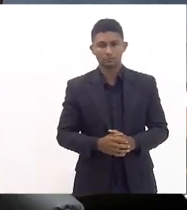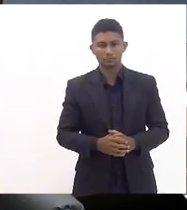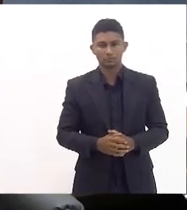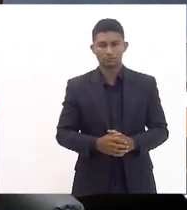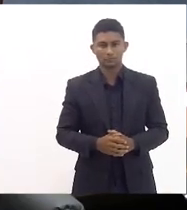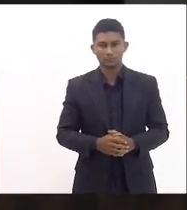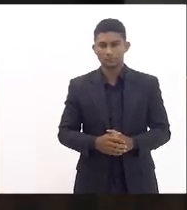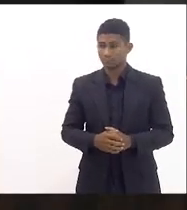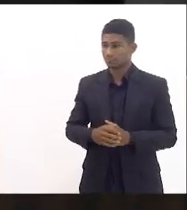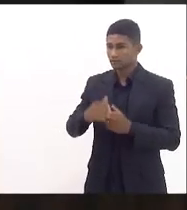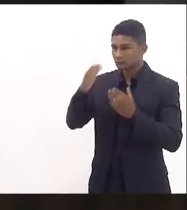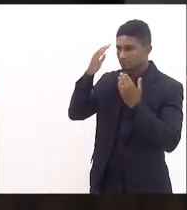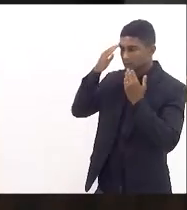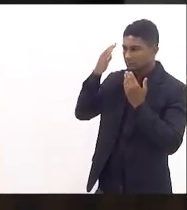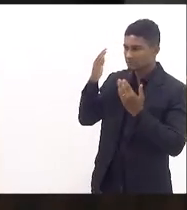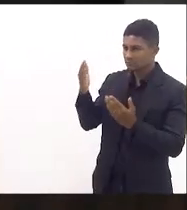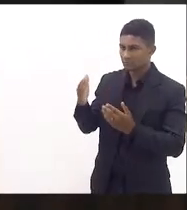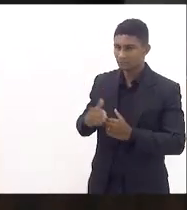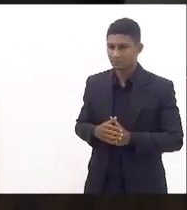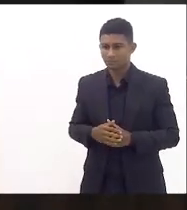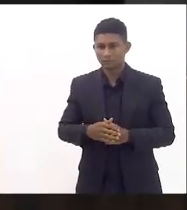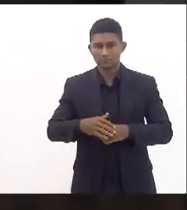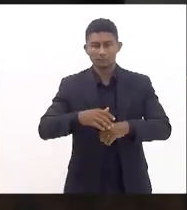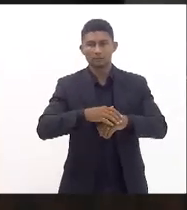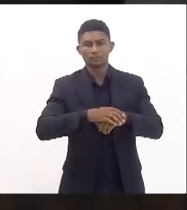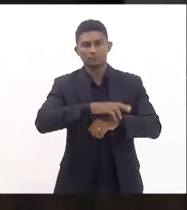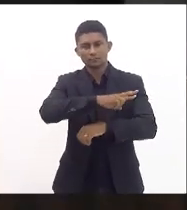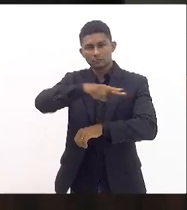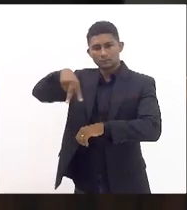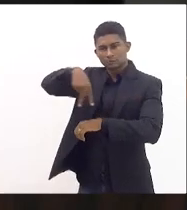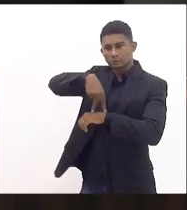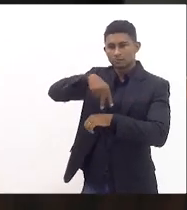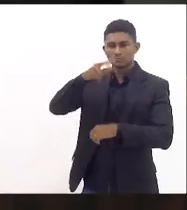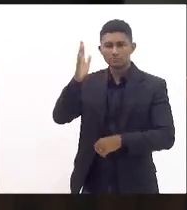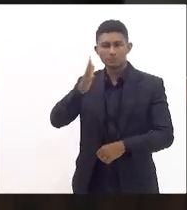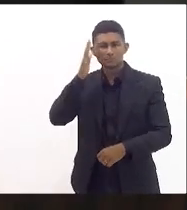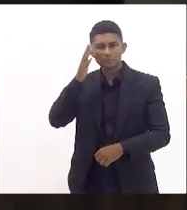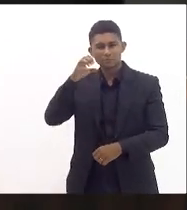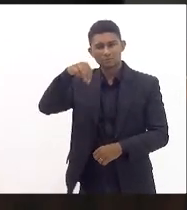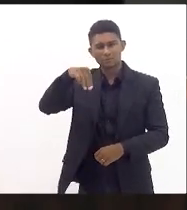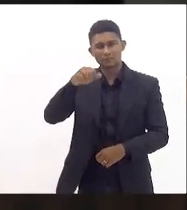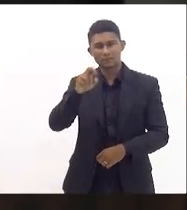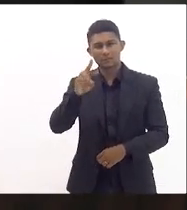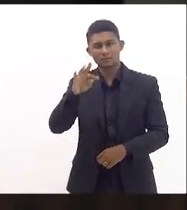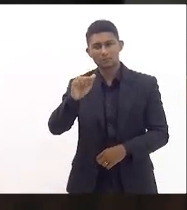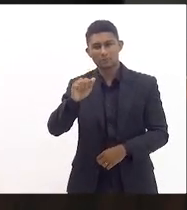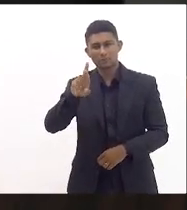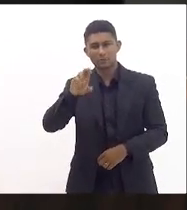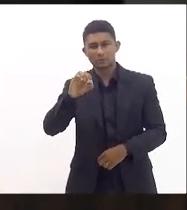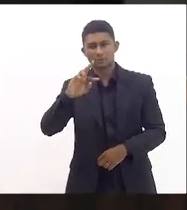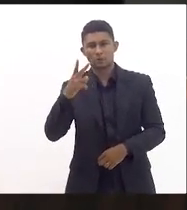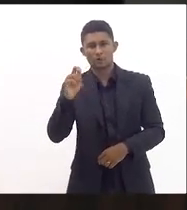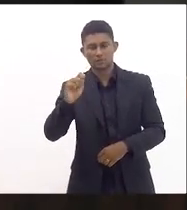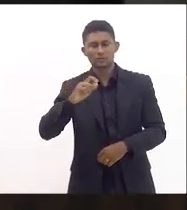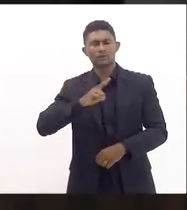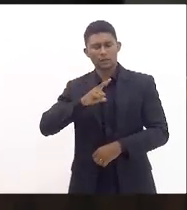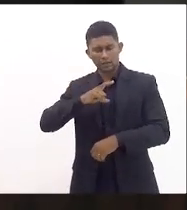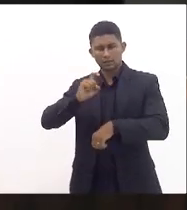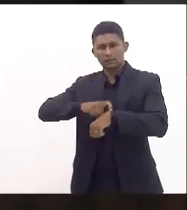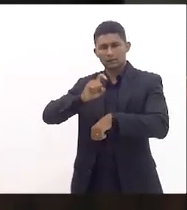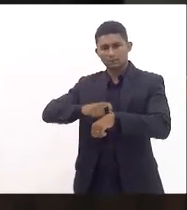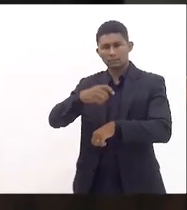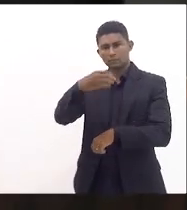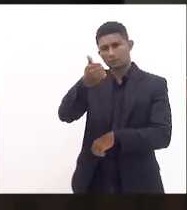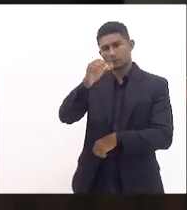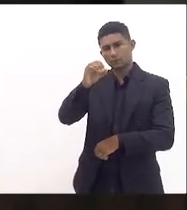Obrigado, deputado Valdeir Carneiro. Próxima oradora inscrita, deputada Marta Rocha. Vossa Excelência dispõe de 10 minutos para fazer uso da